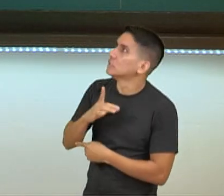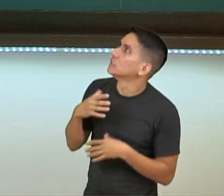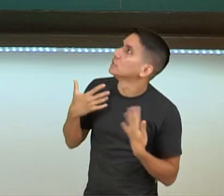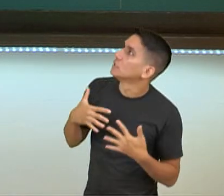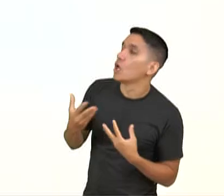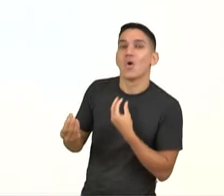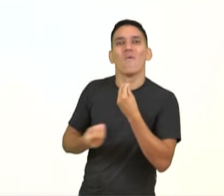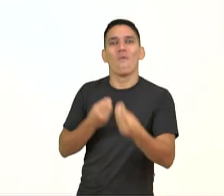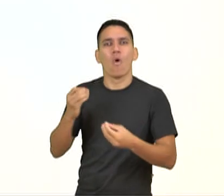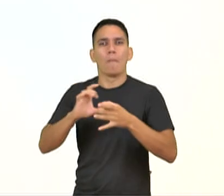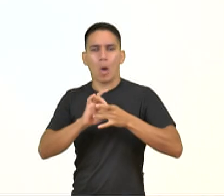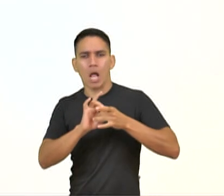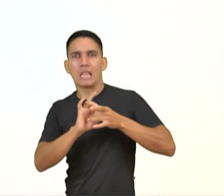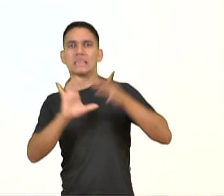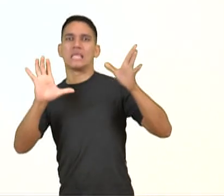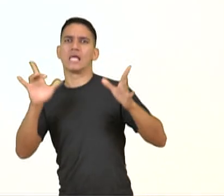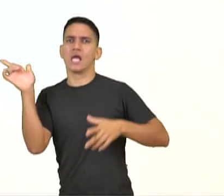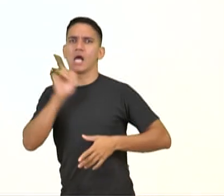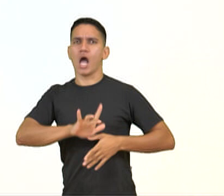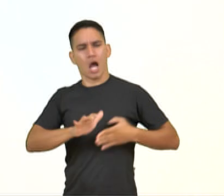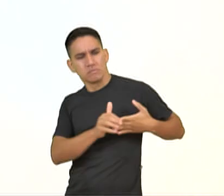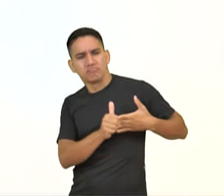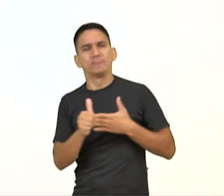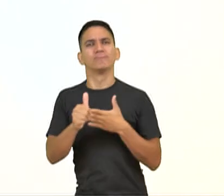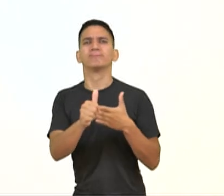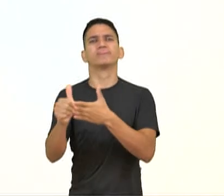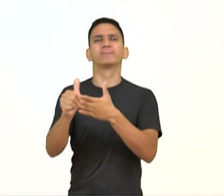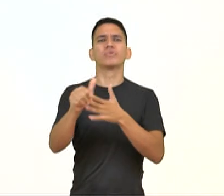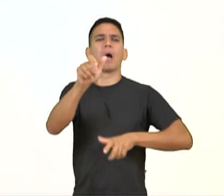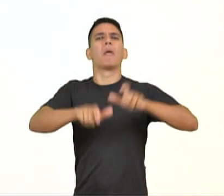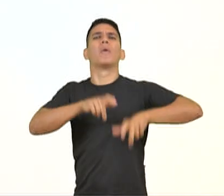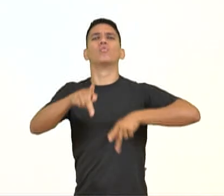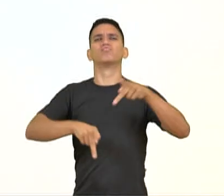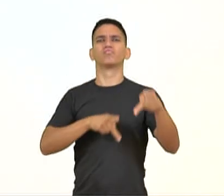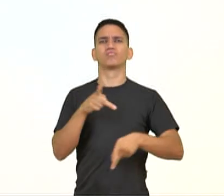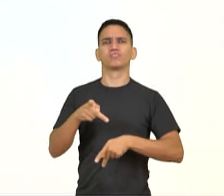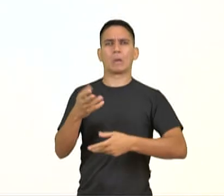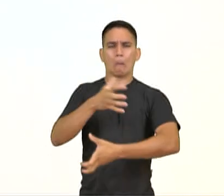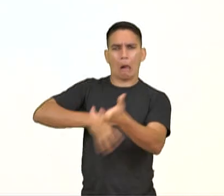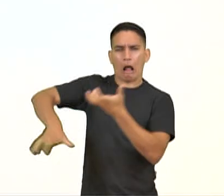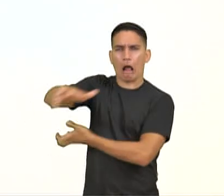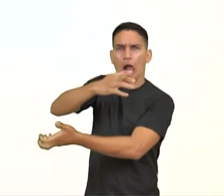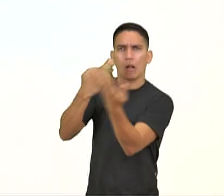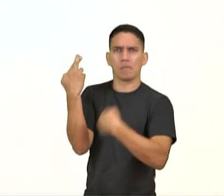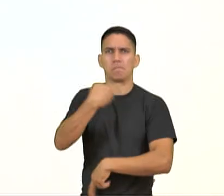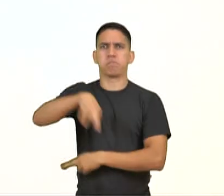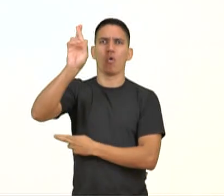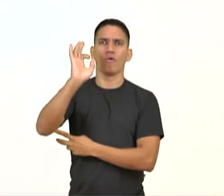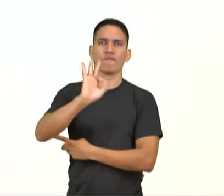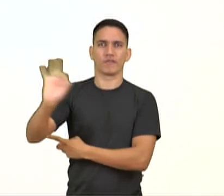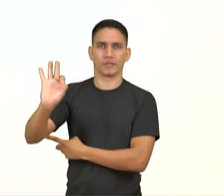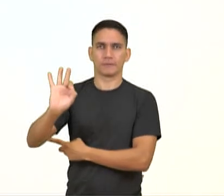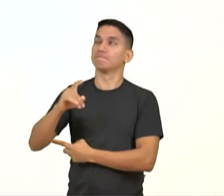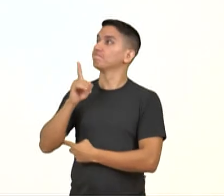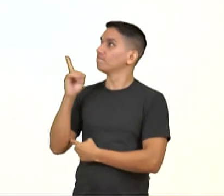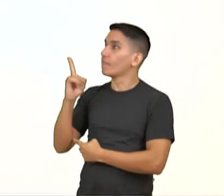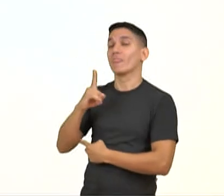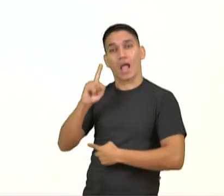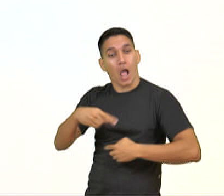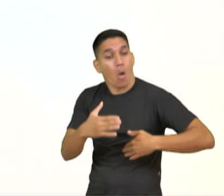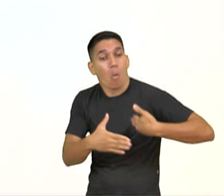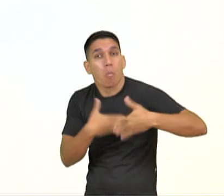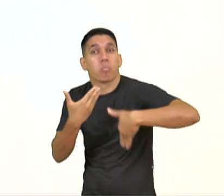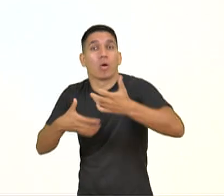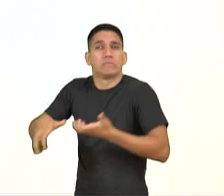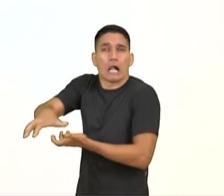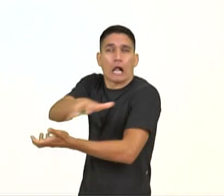a liberdade ela vai guiar o povo na Revolução Francesa. A Revolução Francesa ela foi um processo revolucionário que